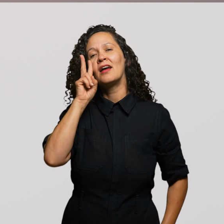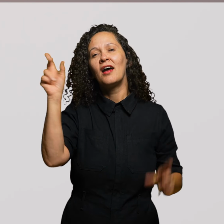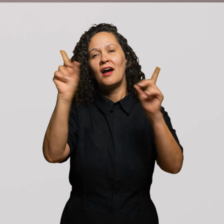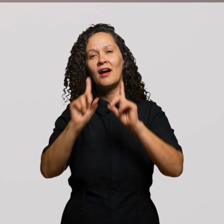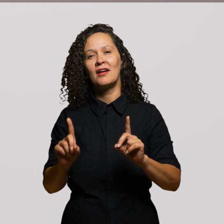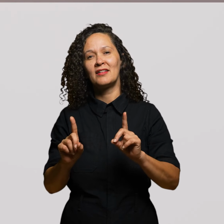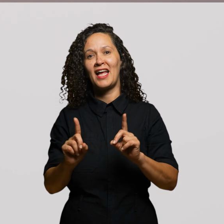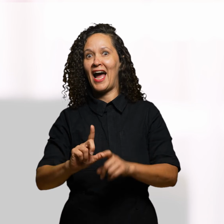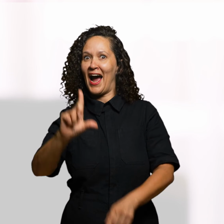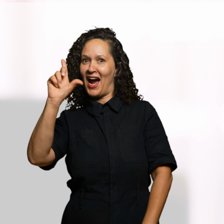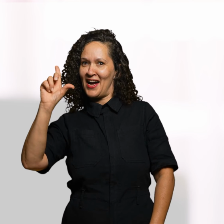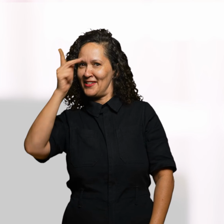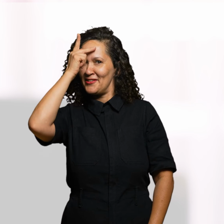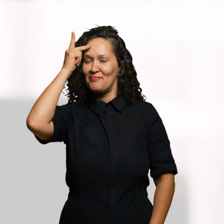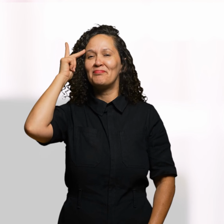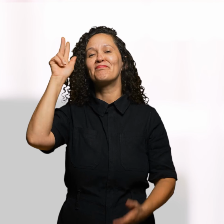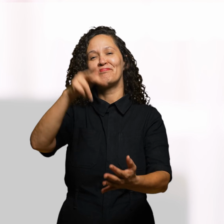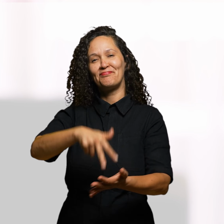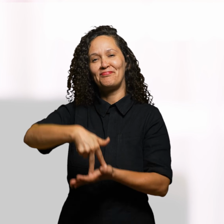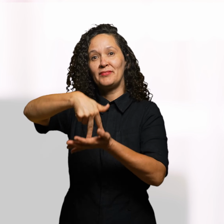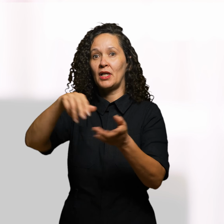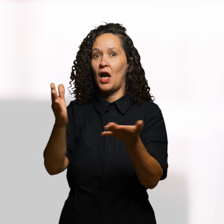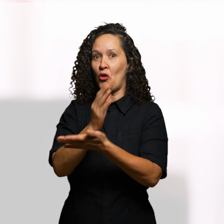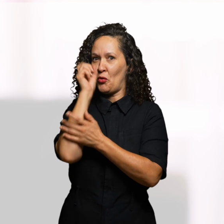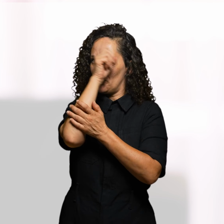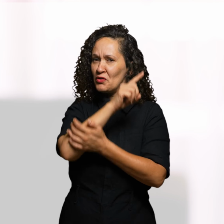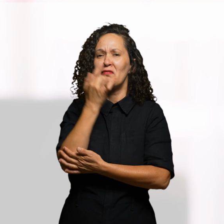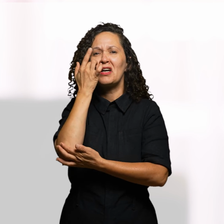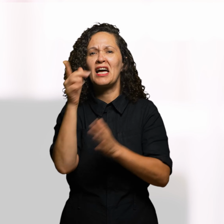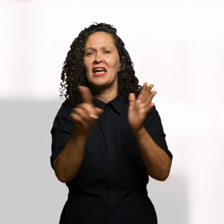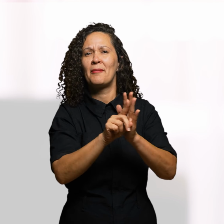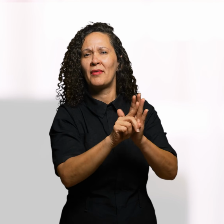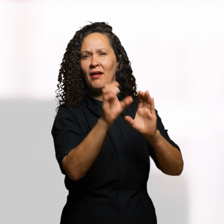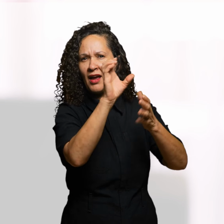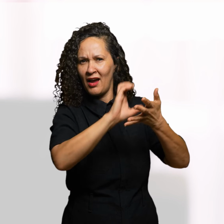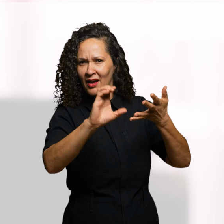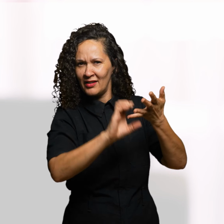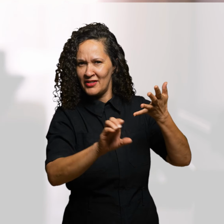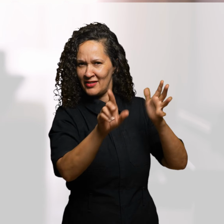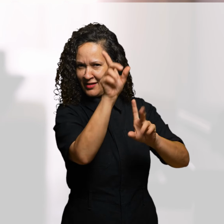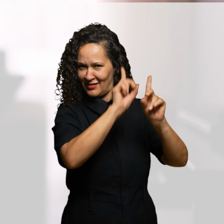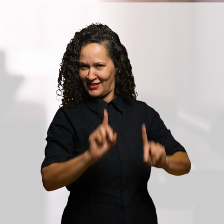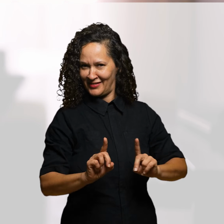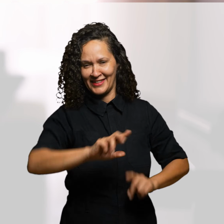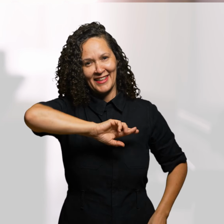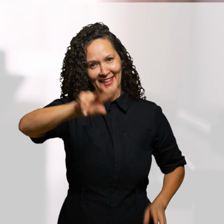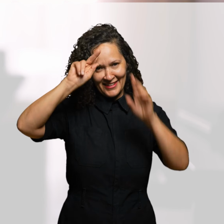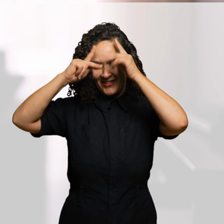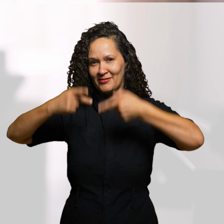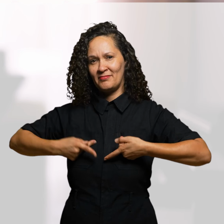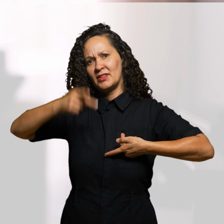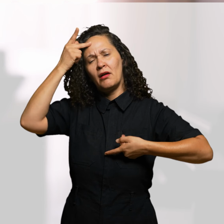deficiência tem uma pessoa que tem dificuldades e que tem facilidade, que isso não é da deficiência. Isso é do ser humano. E as pessoas também